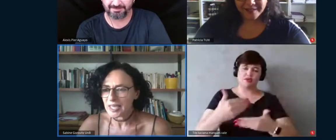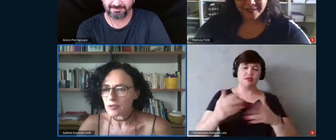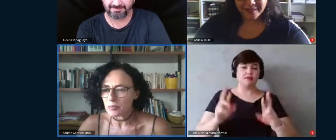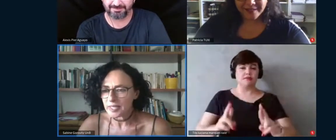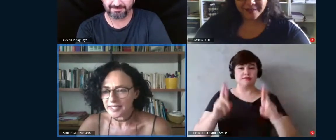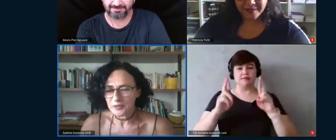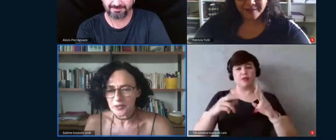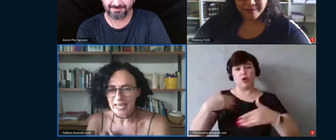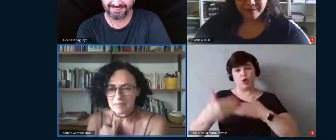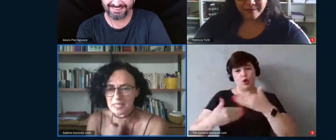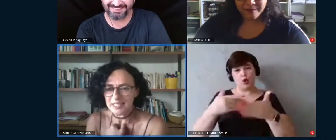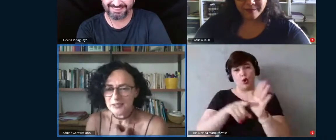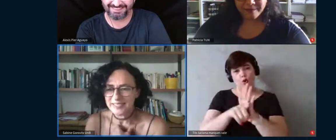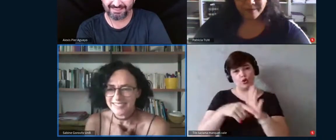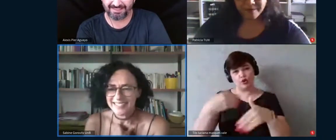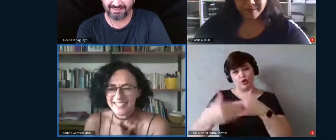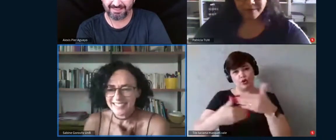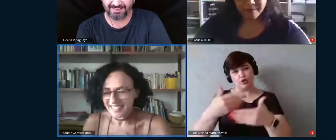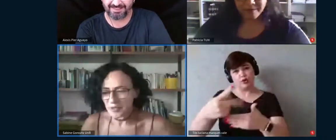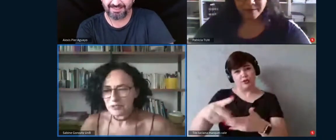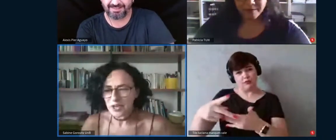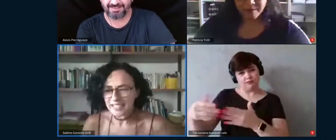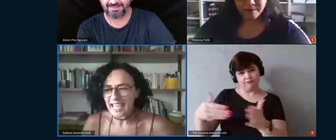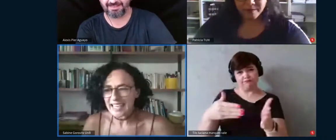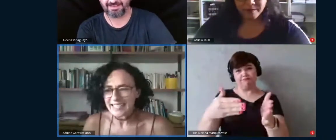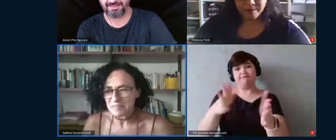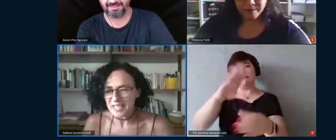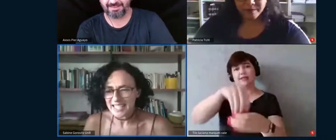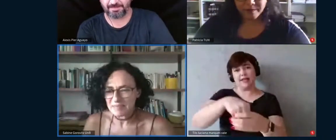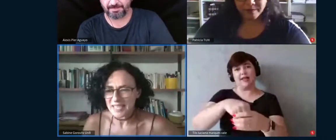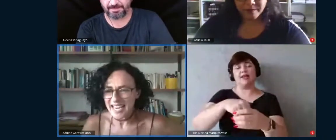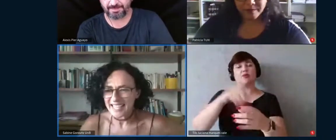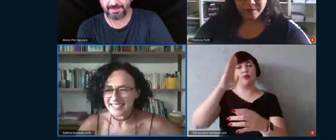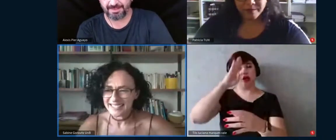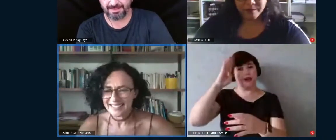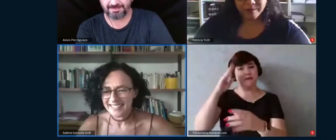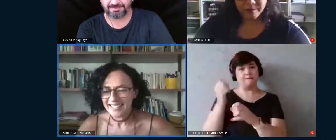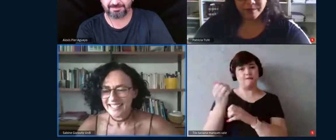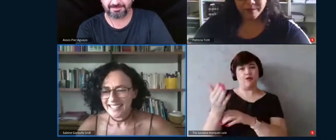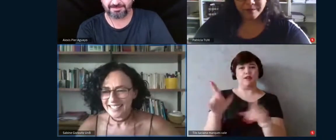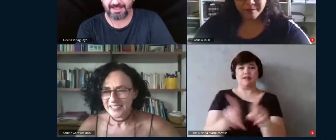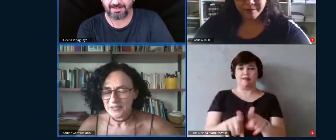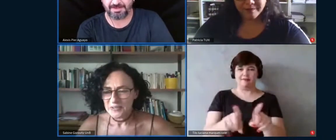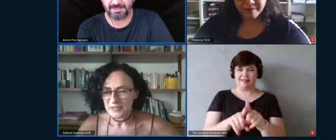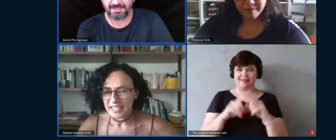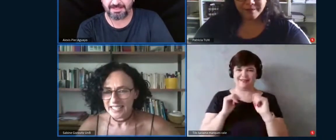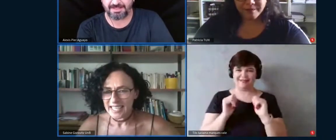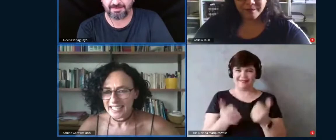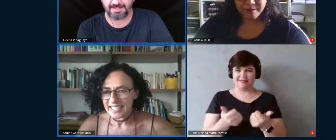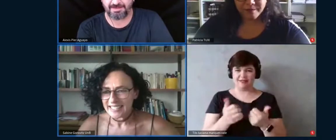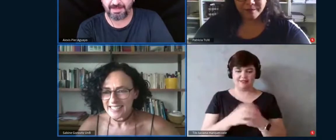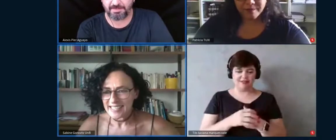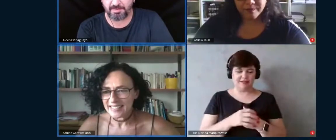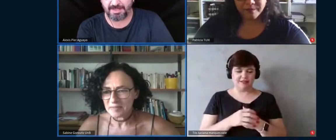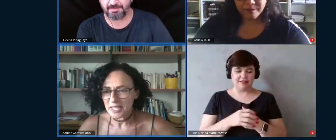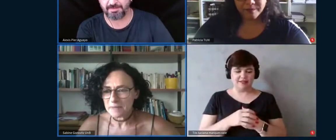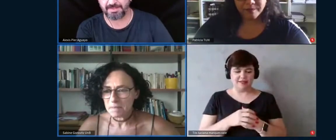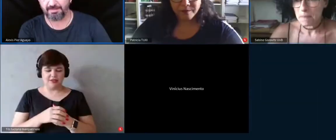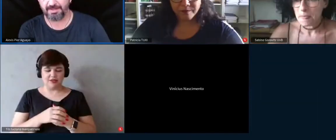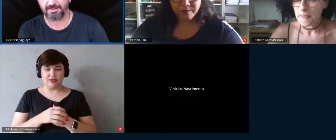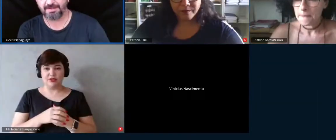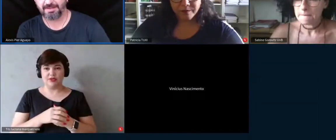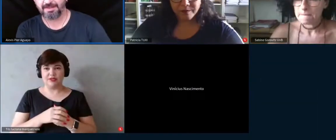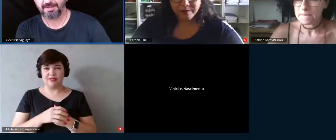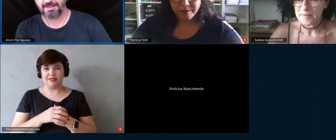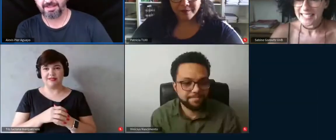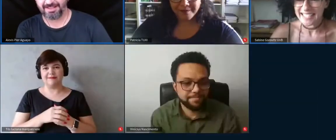eu continue acompanhando o teu caminho dentro e fora da academia, Pierre. Ah, com certeza, você não vai se livrar de mim mais